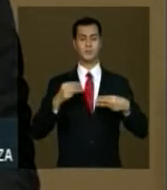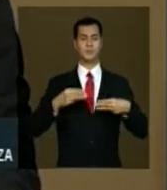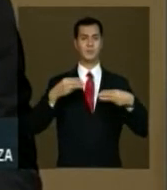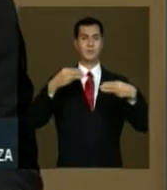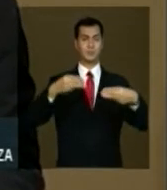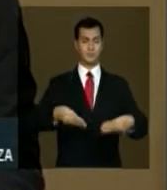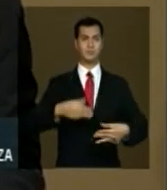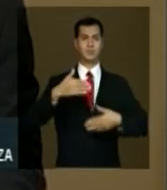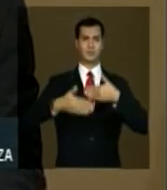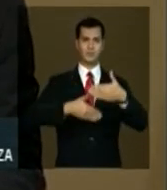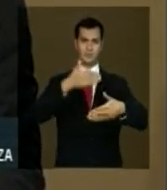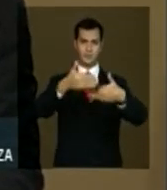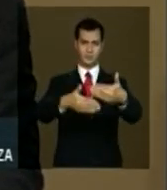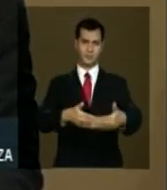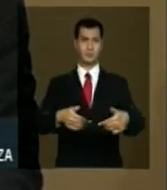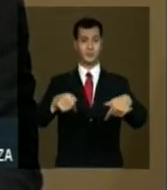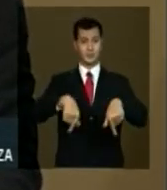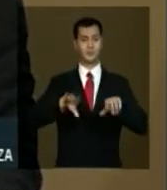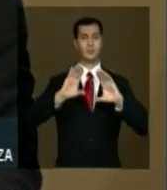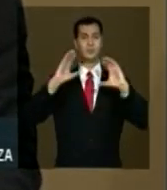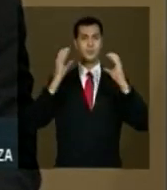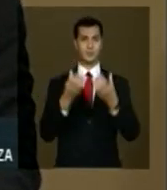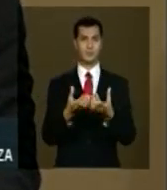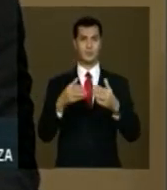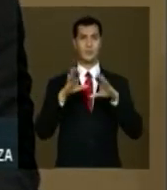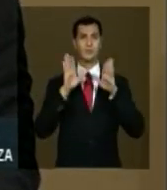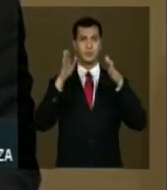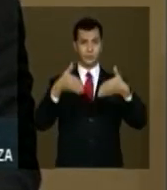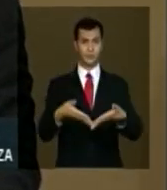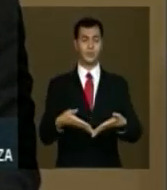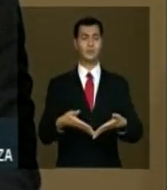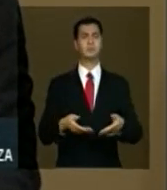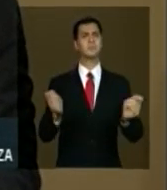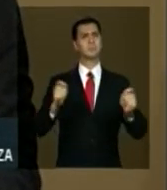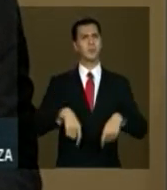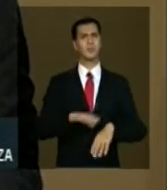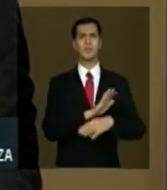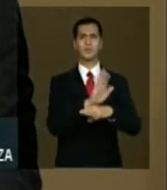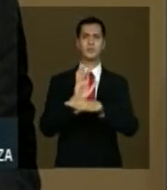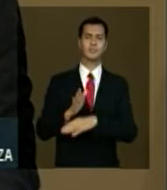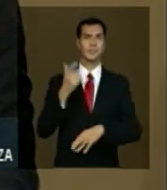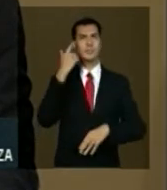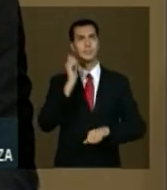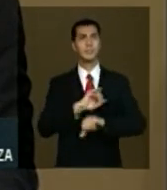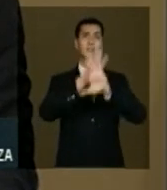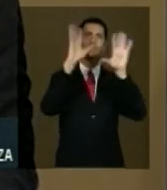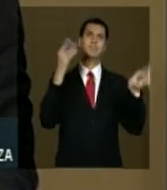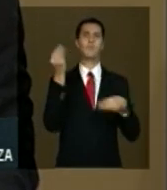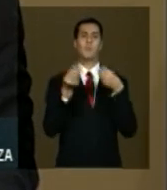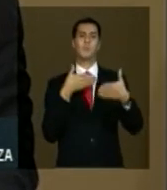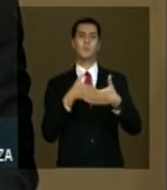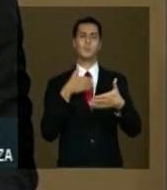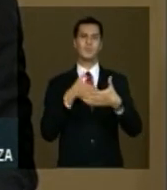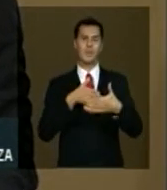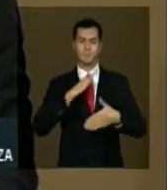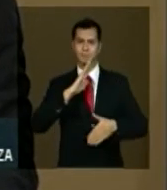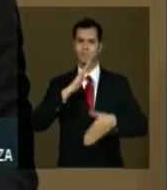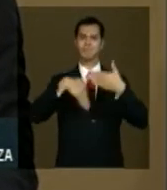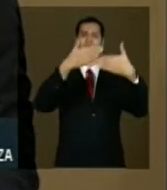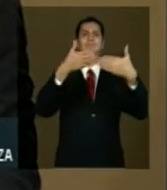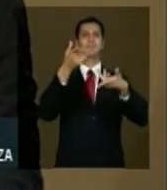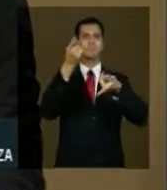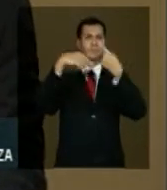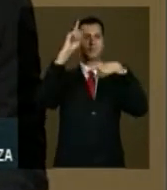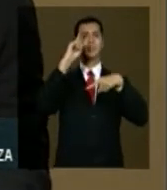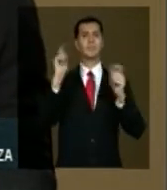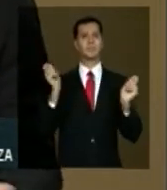desenvolvimento contribuam para o melhor entendimento dos obstáculos e sobretudo a promoção do desenvolvimento e que permitam